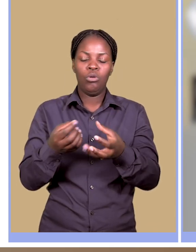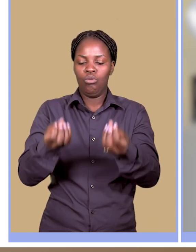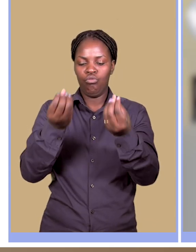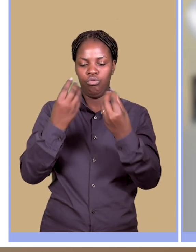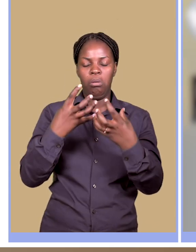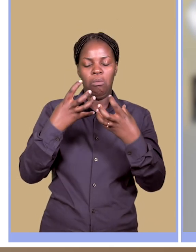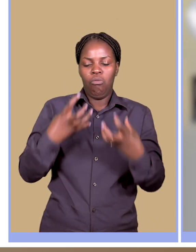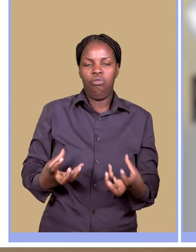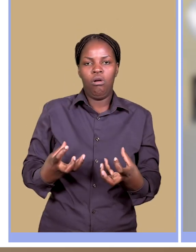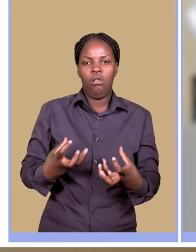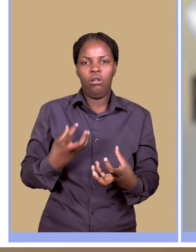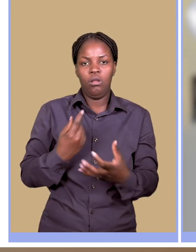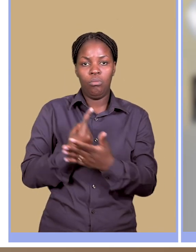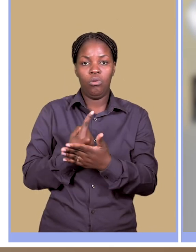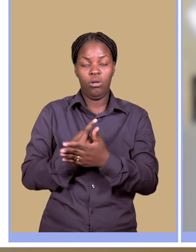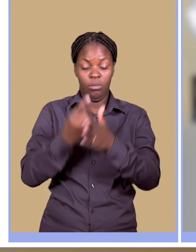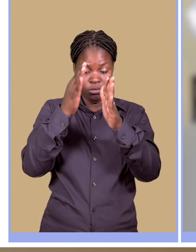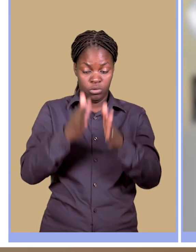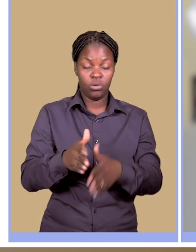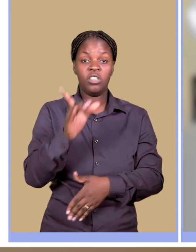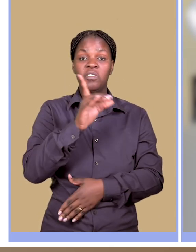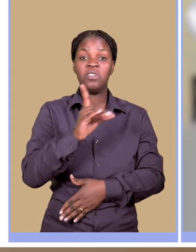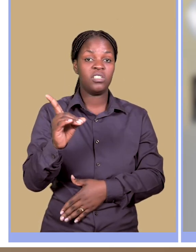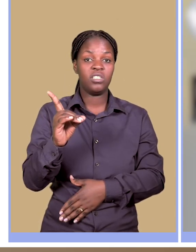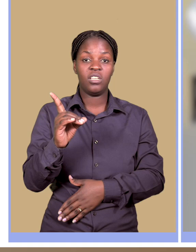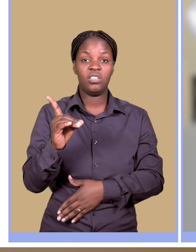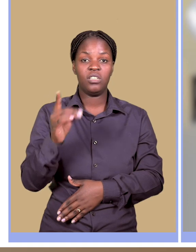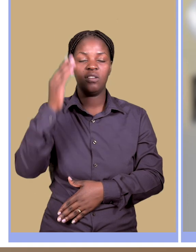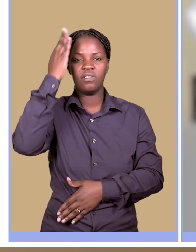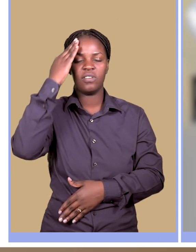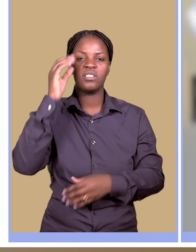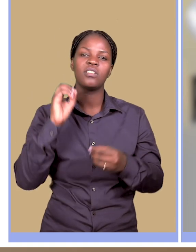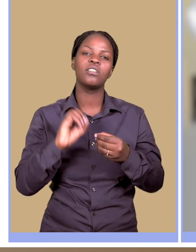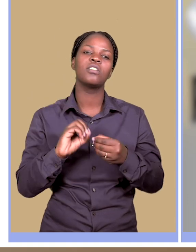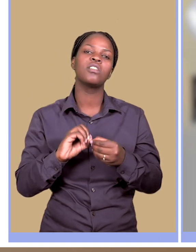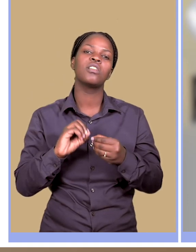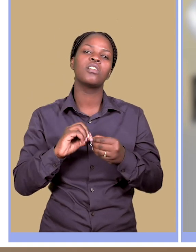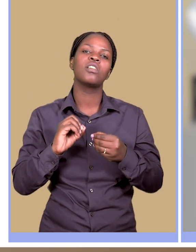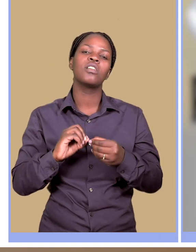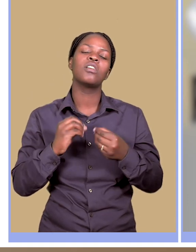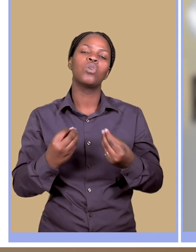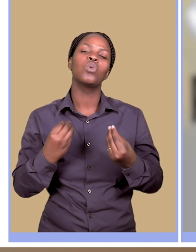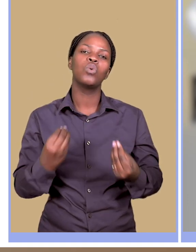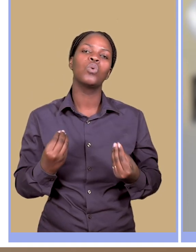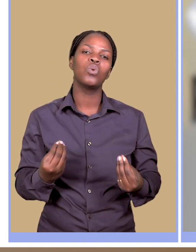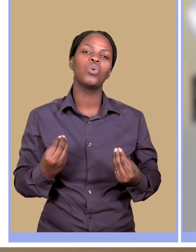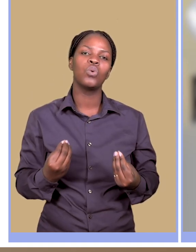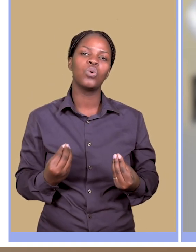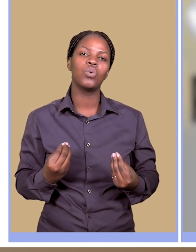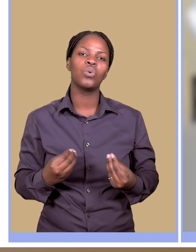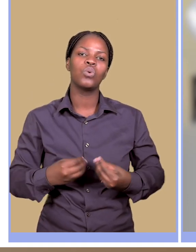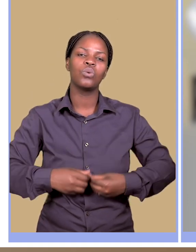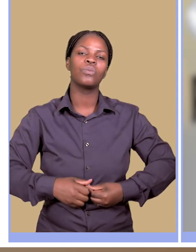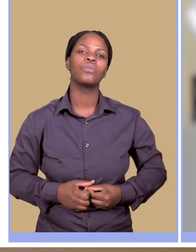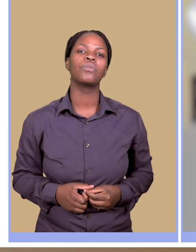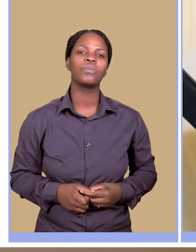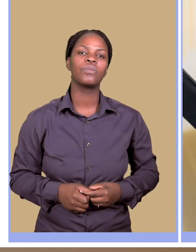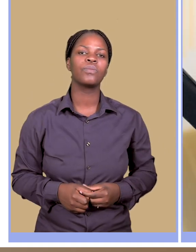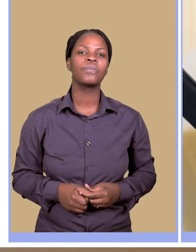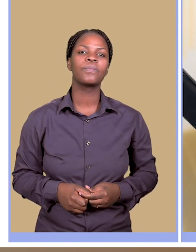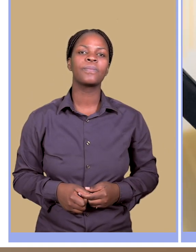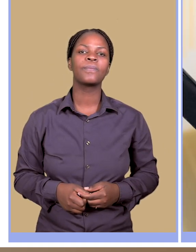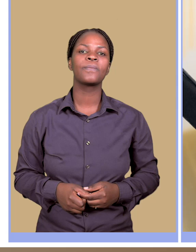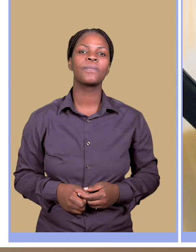que pode acontecer no caso desta pessoa que não se apropria desta lei que lhe defende, vai acontecer